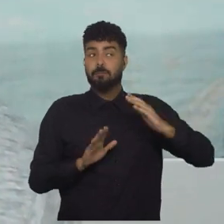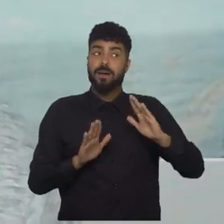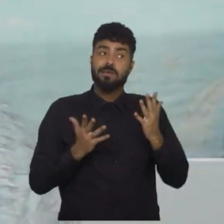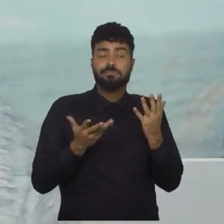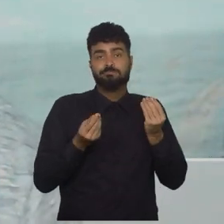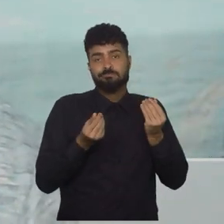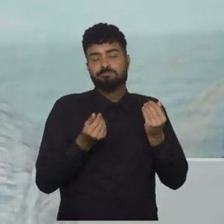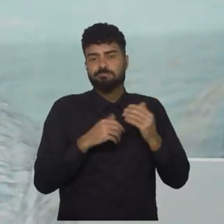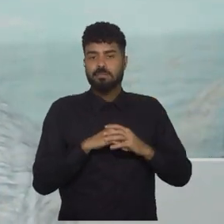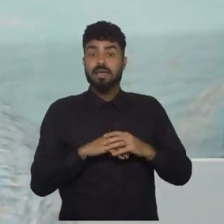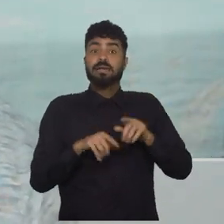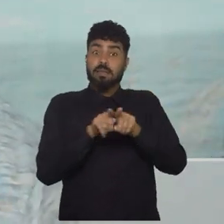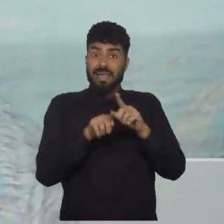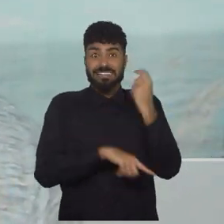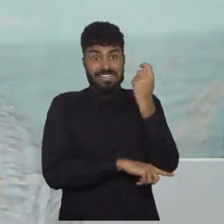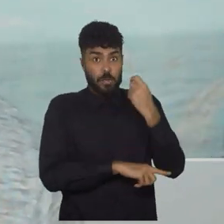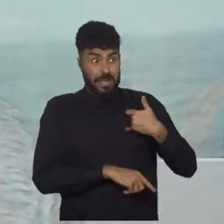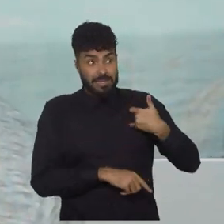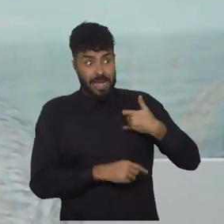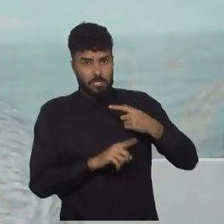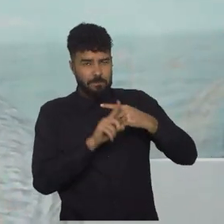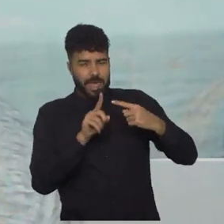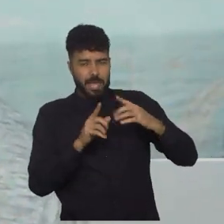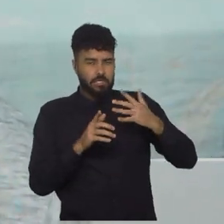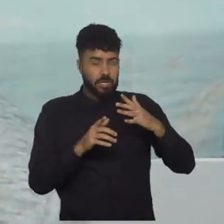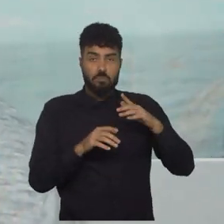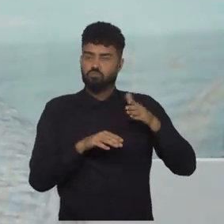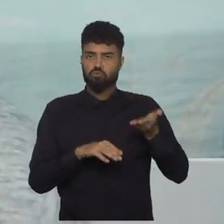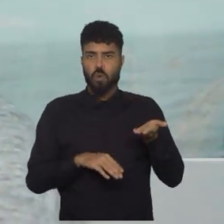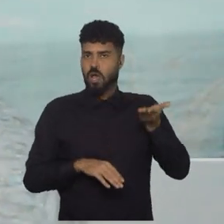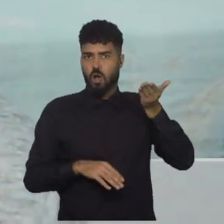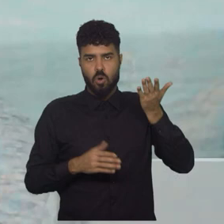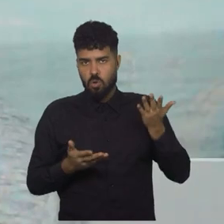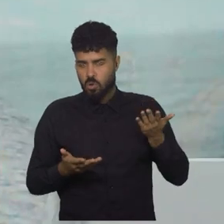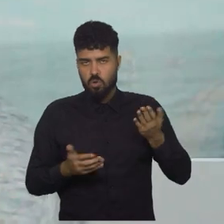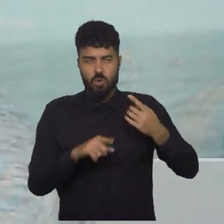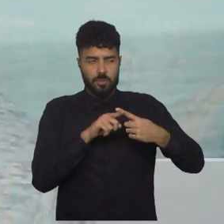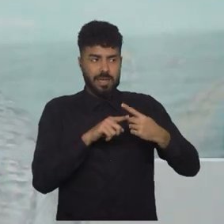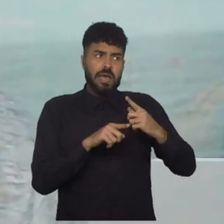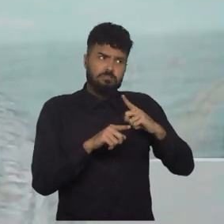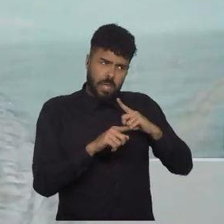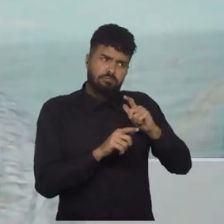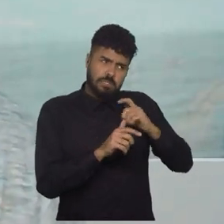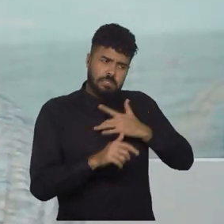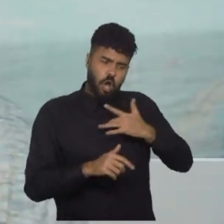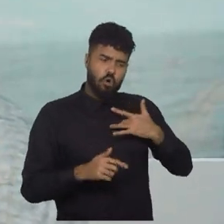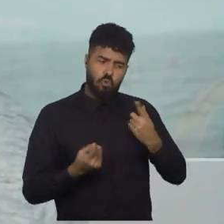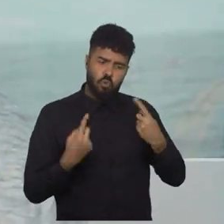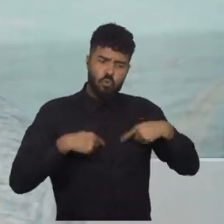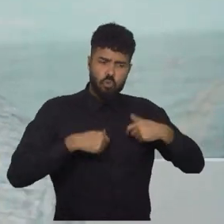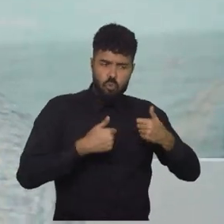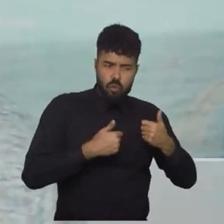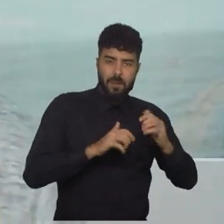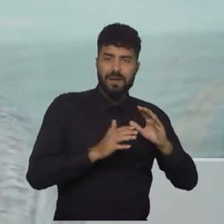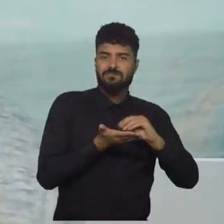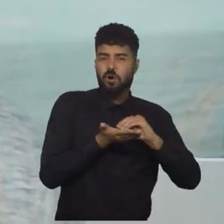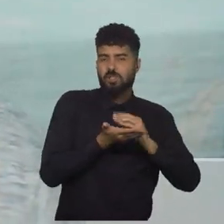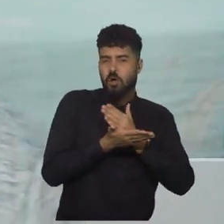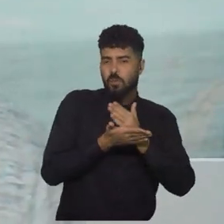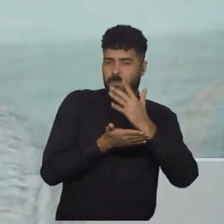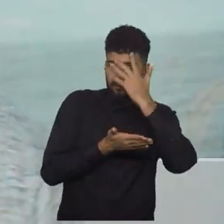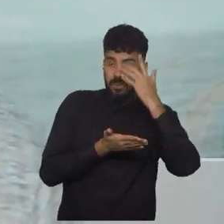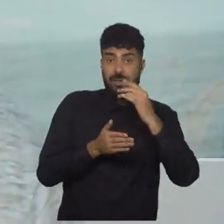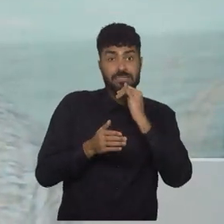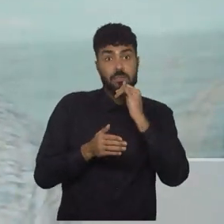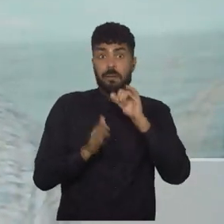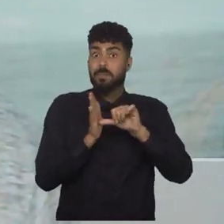uma média de idade muito alta, né? Que ainda atletas que individualmente estão rendendo bem, mas a falta de algumas peças, primeira Copa